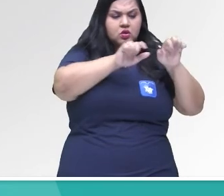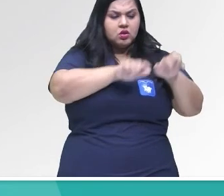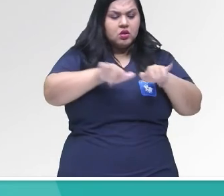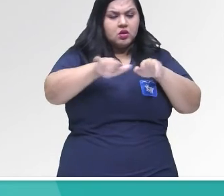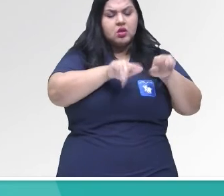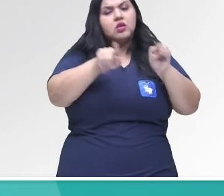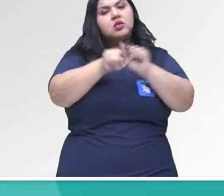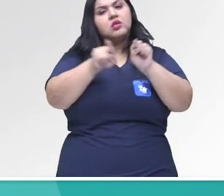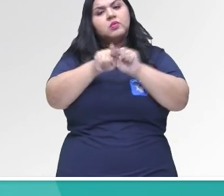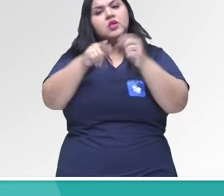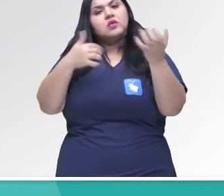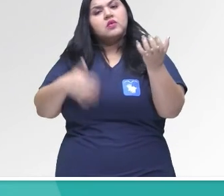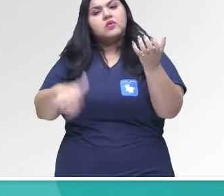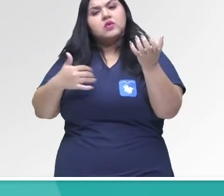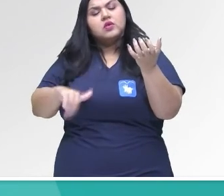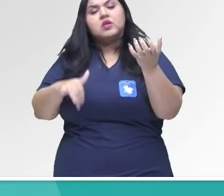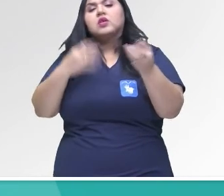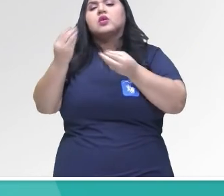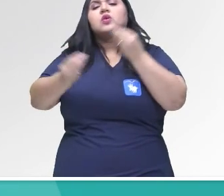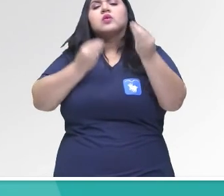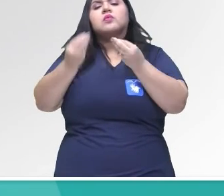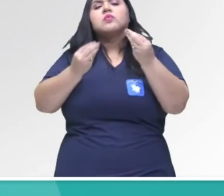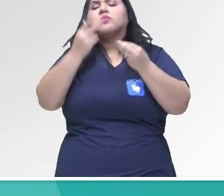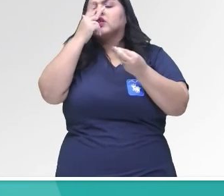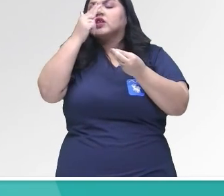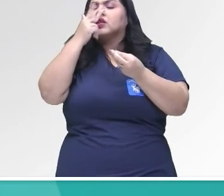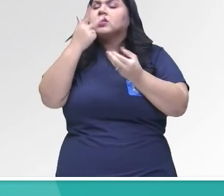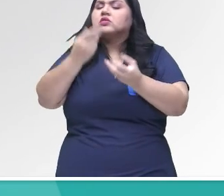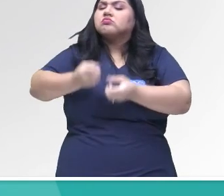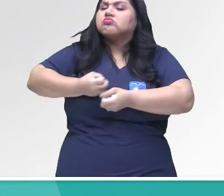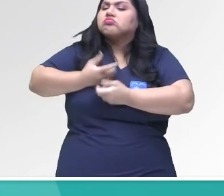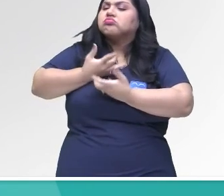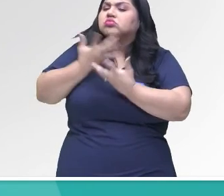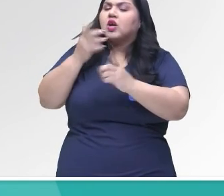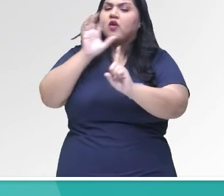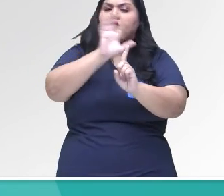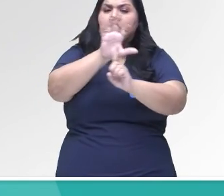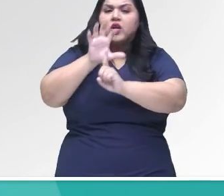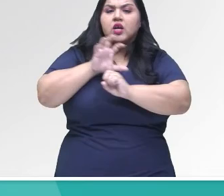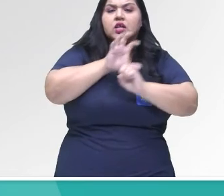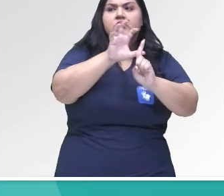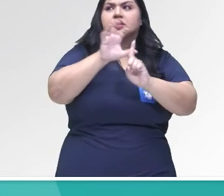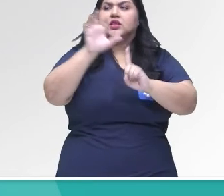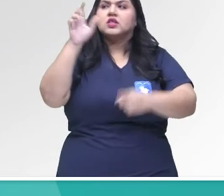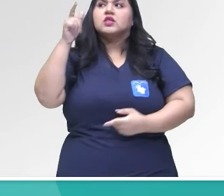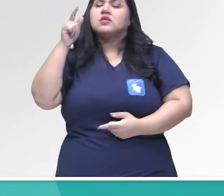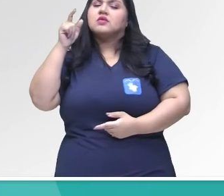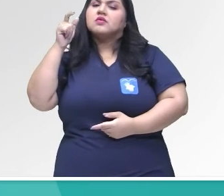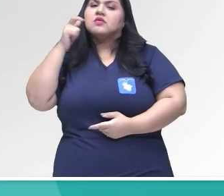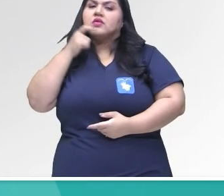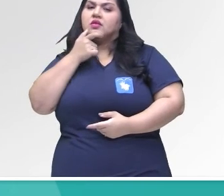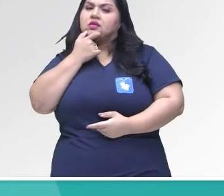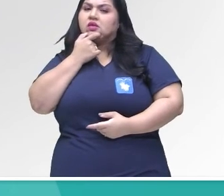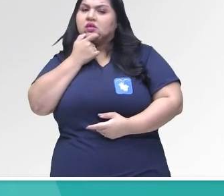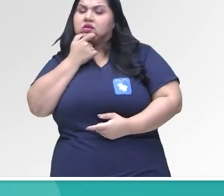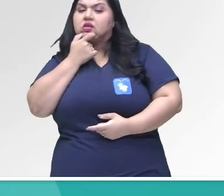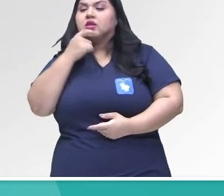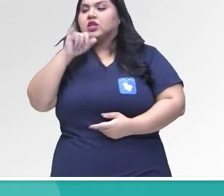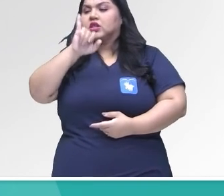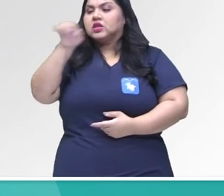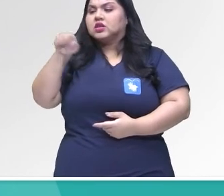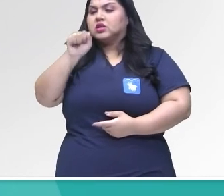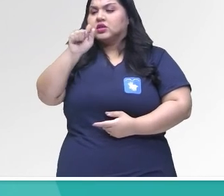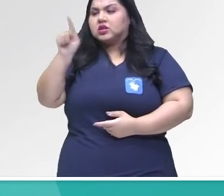e o violão. É como se eles declamassem, eles vão ter uma influência muito grande americana do jazz e da